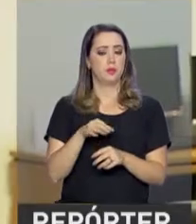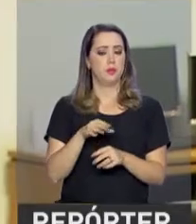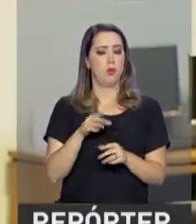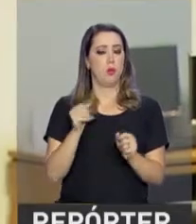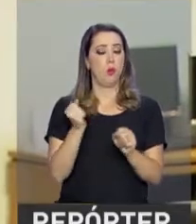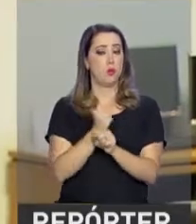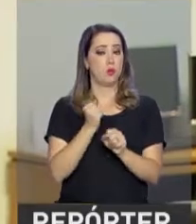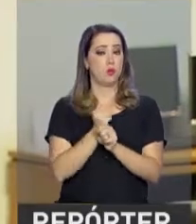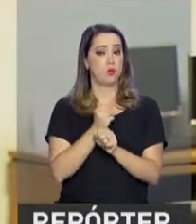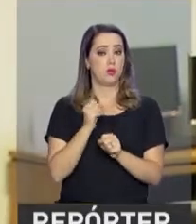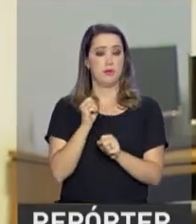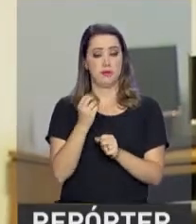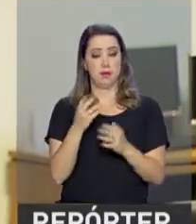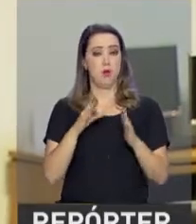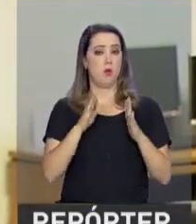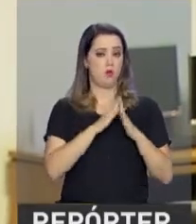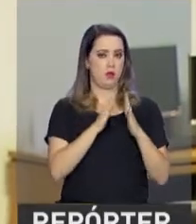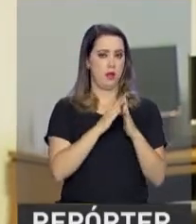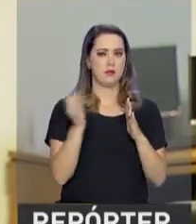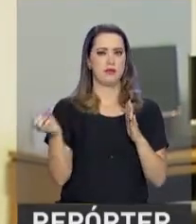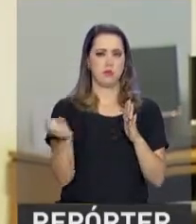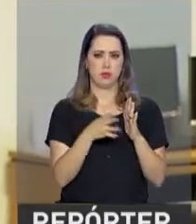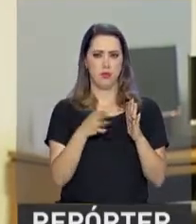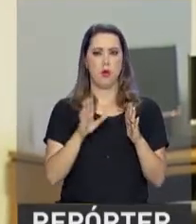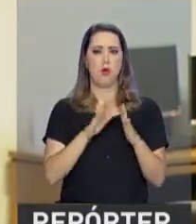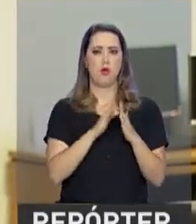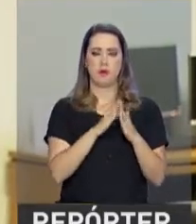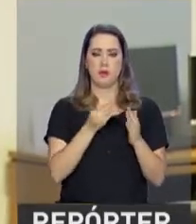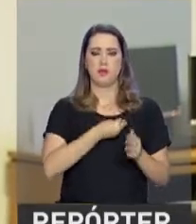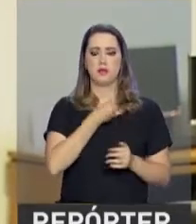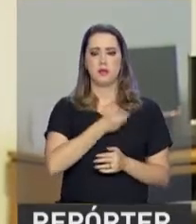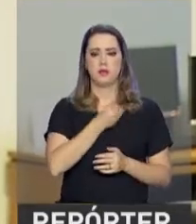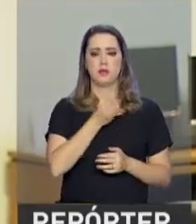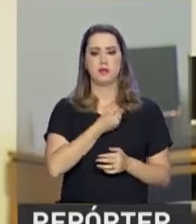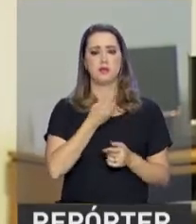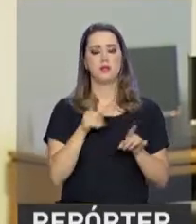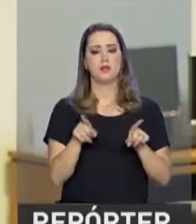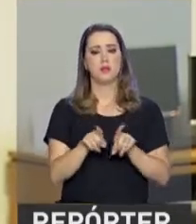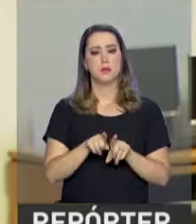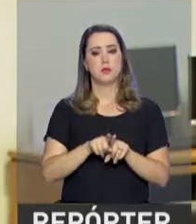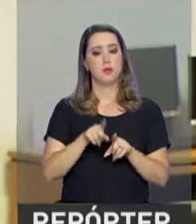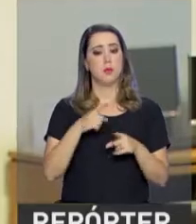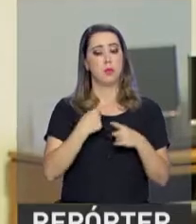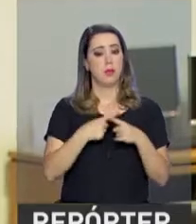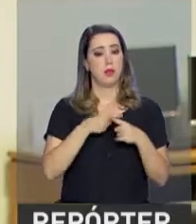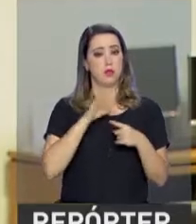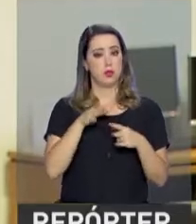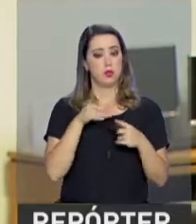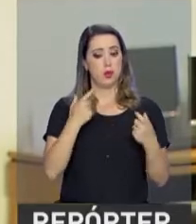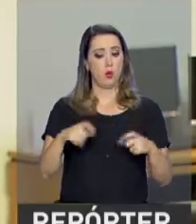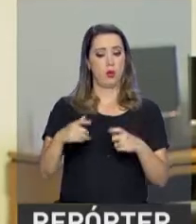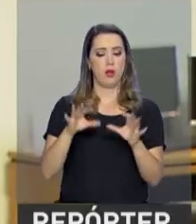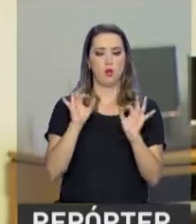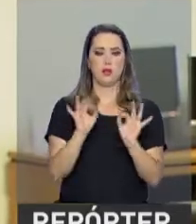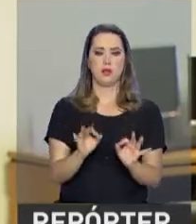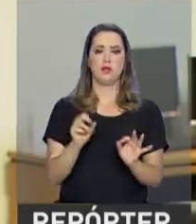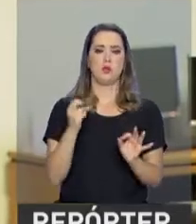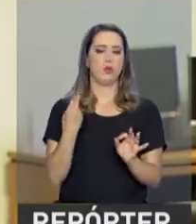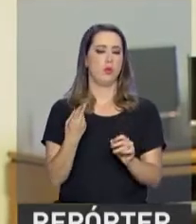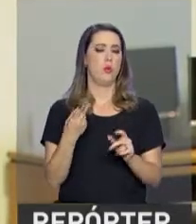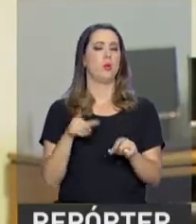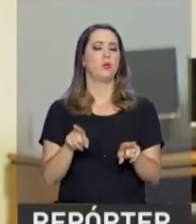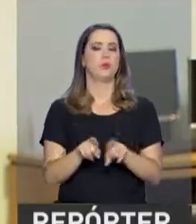construção de novas moradias do minha casa minha vida já urbana porque terão as suas áreas regularizadas ou enquanto isso